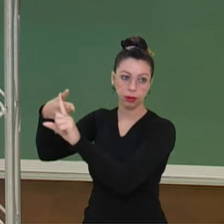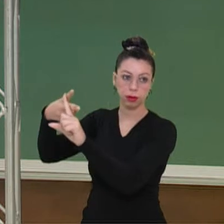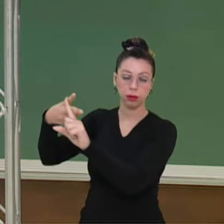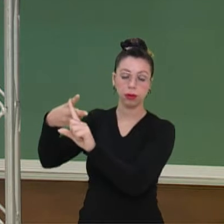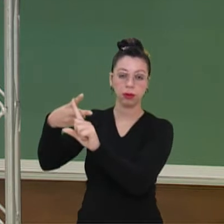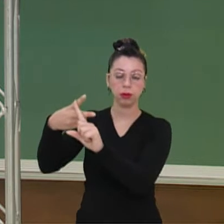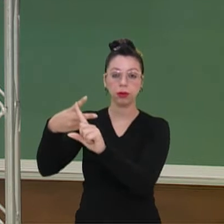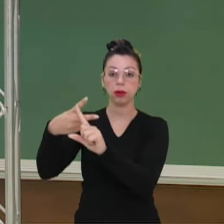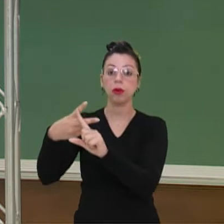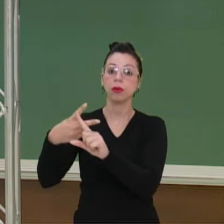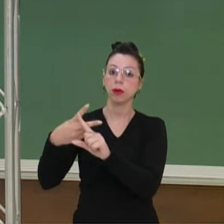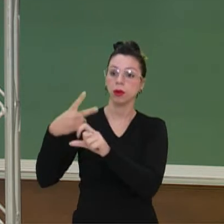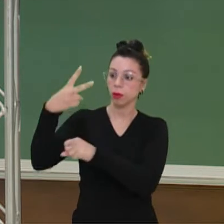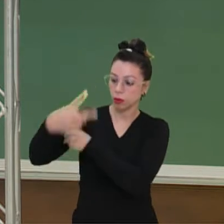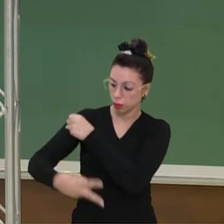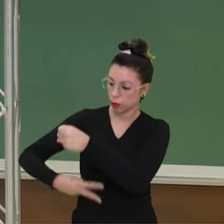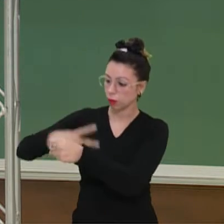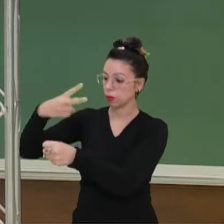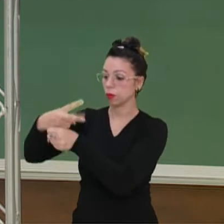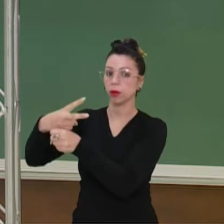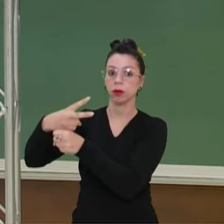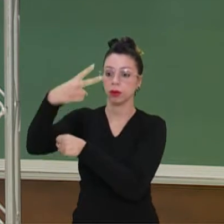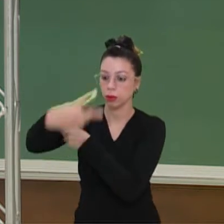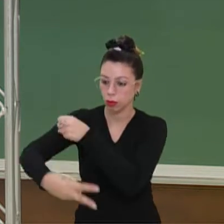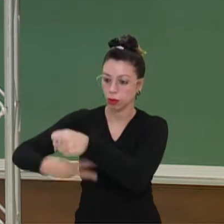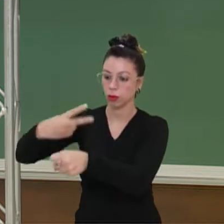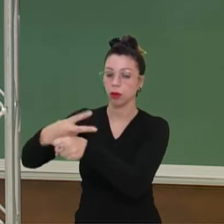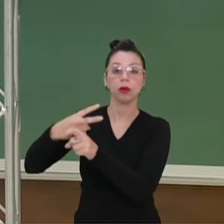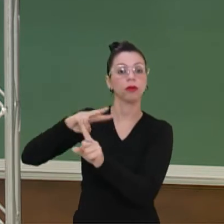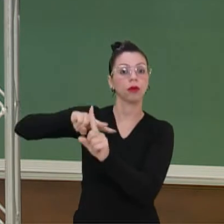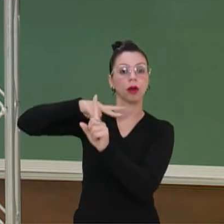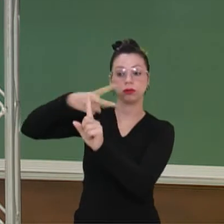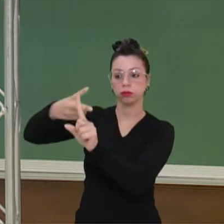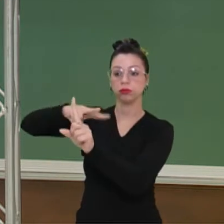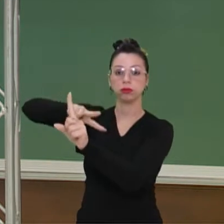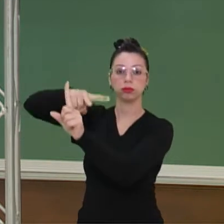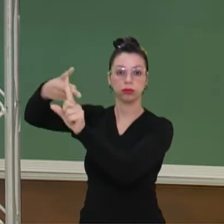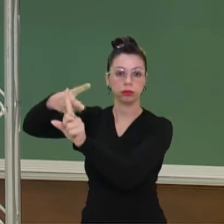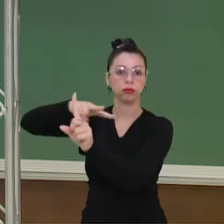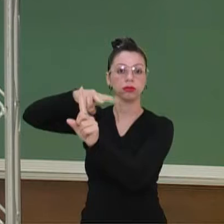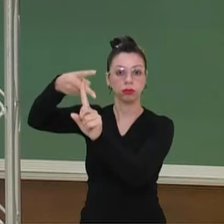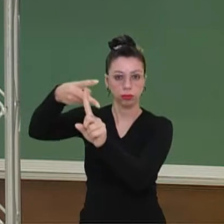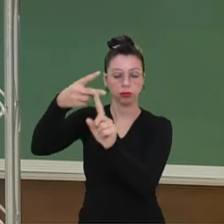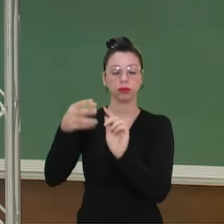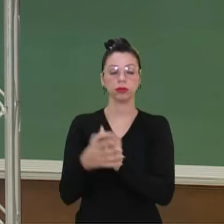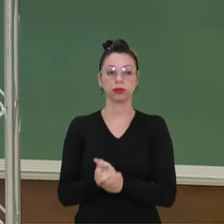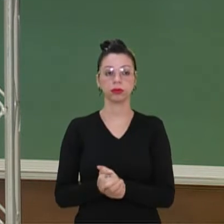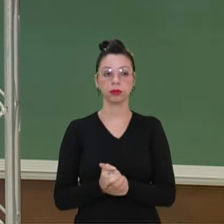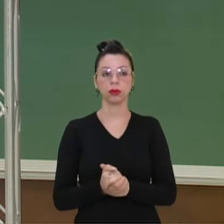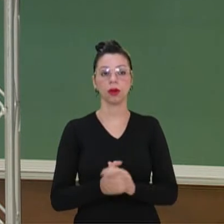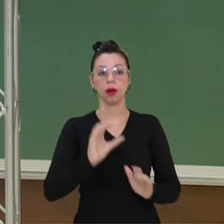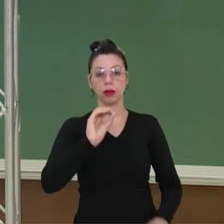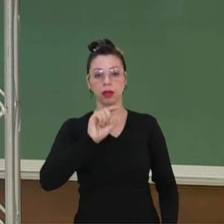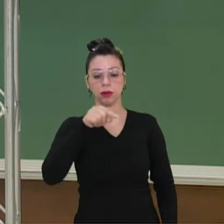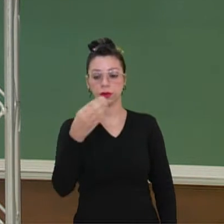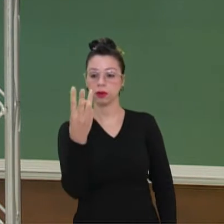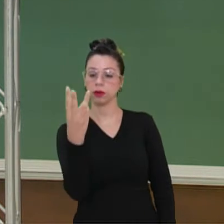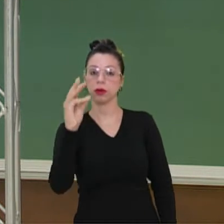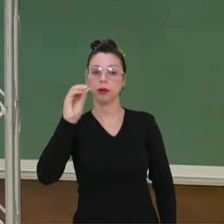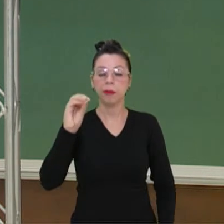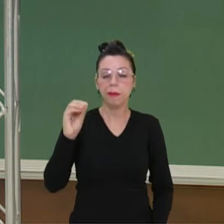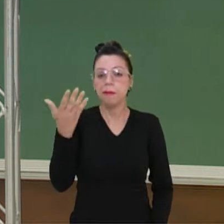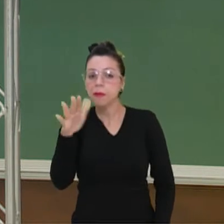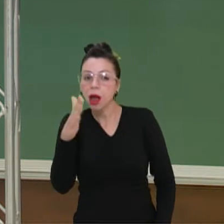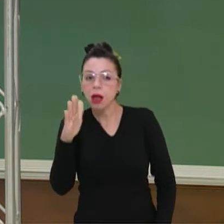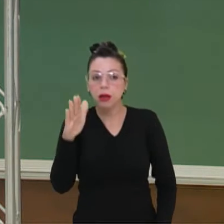cada 2 anos, tá? Lady Moore. Ah, gostou? Viu? Olha lá, considere 0,30 como